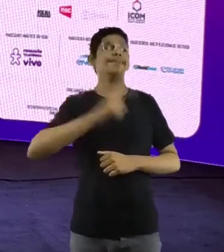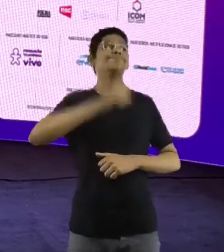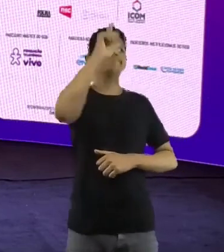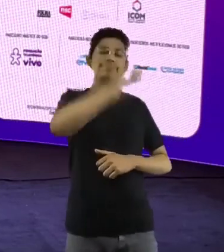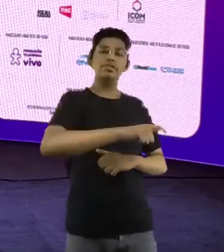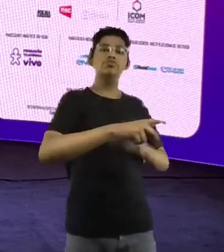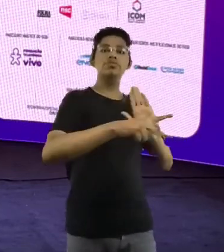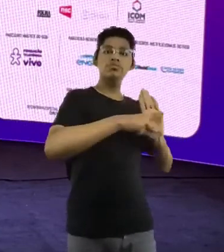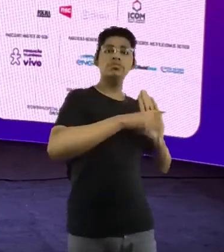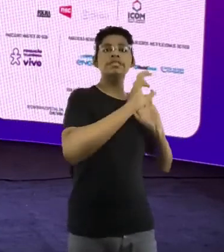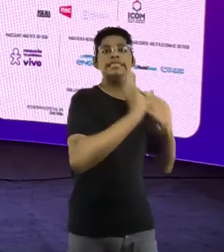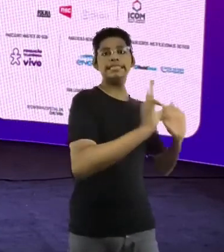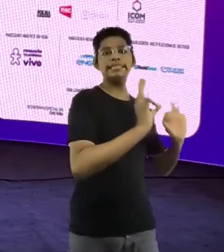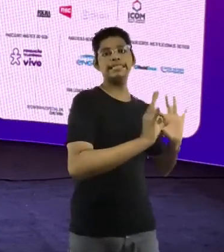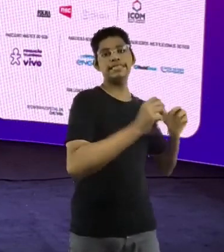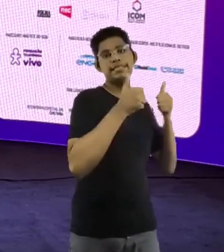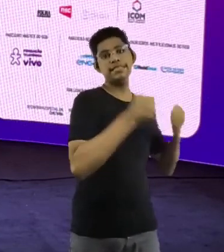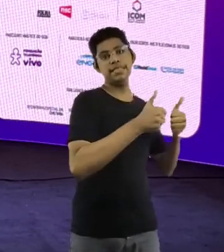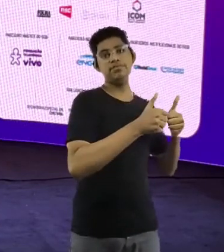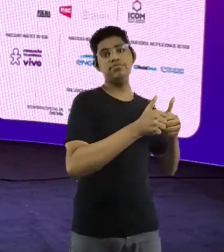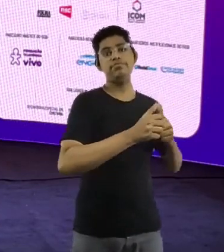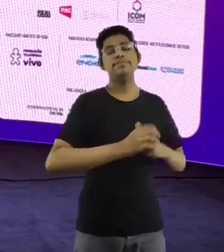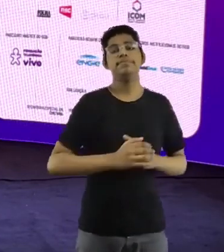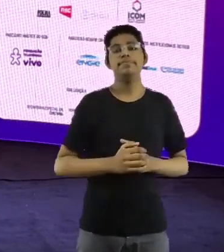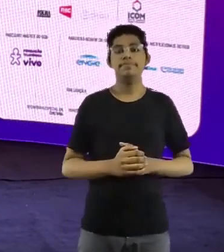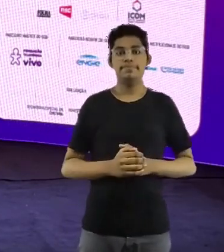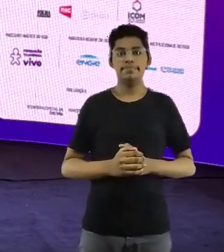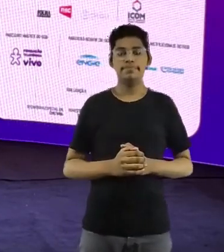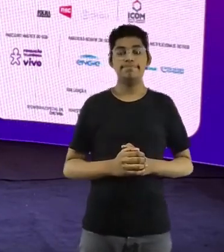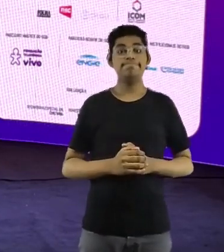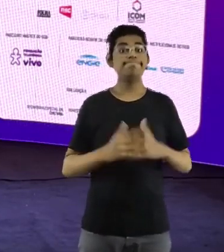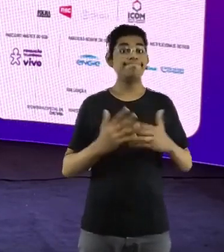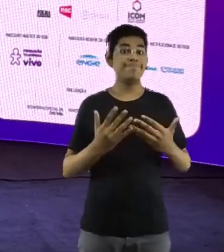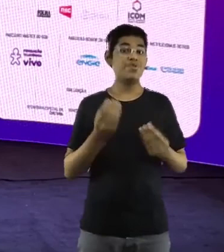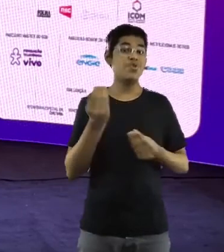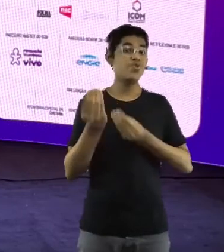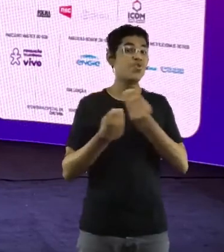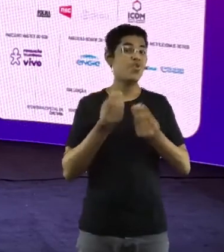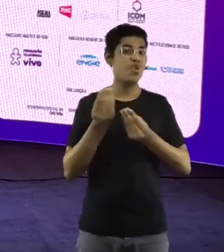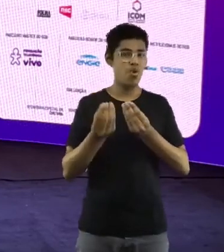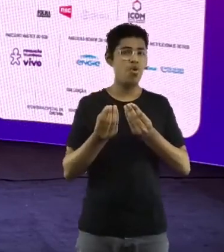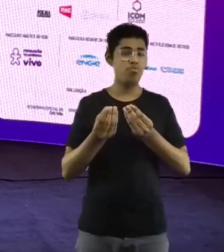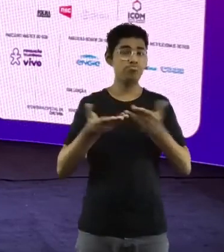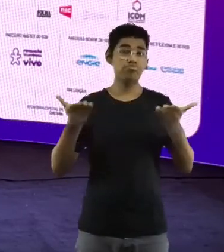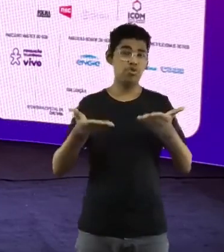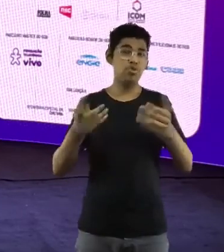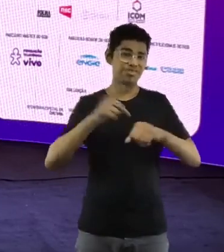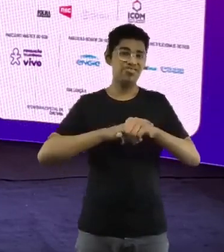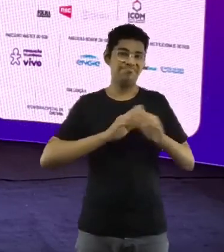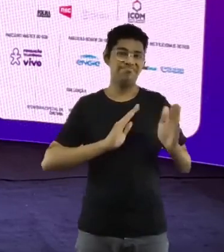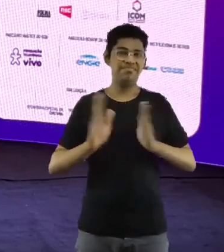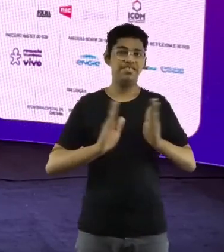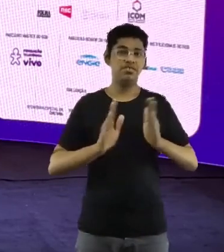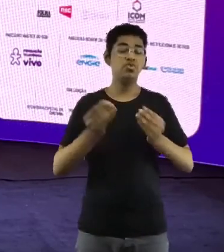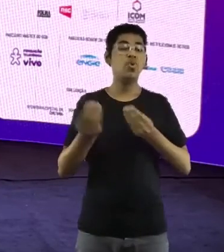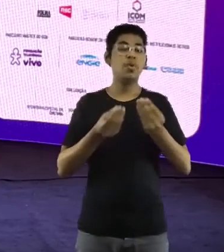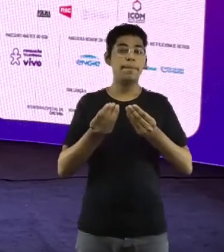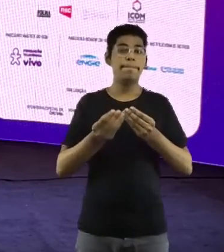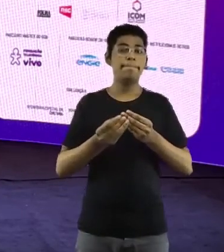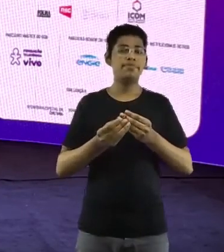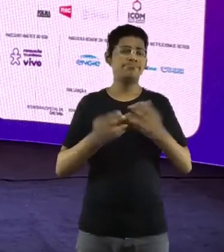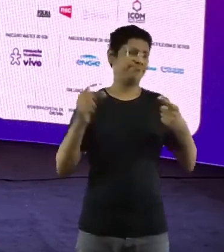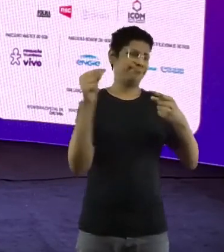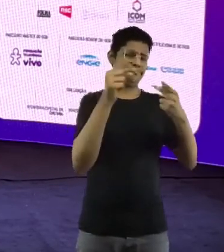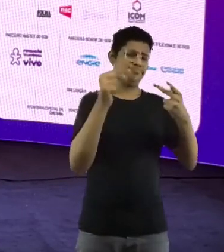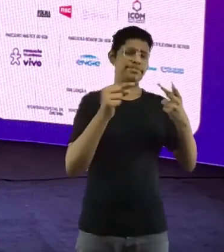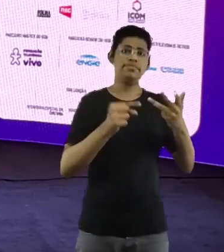certo? Então, como é que isso tem sido feito hoje em dia? Tem sido feito de diversas formas. Existem, por exemplo, verificações